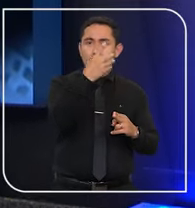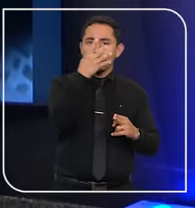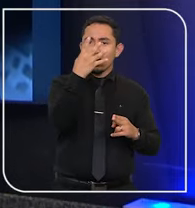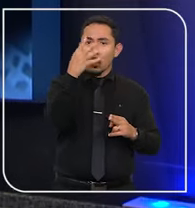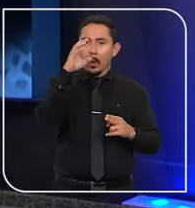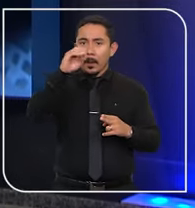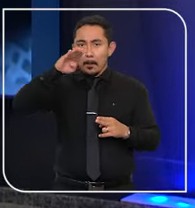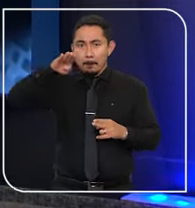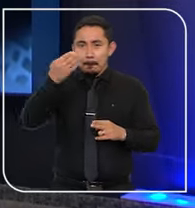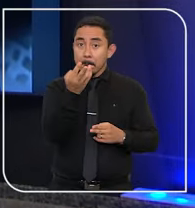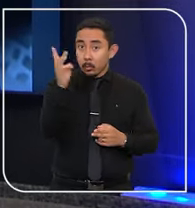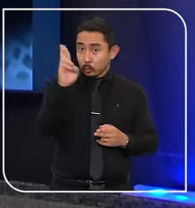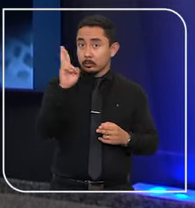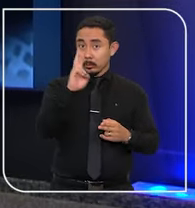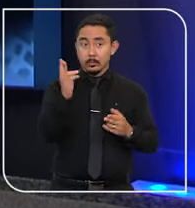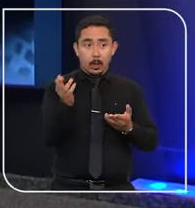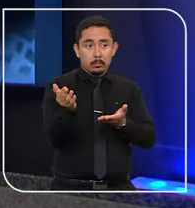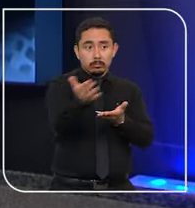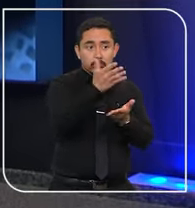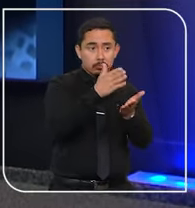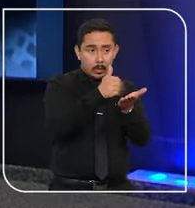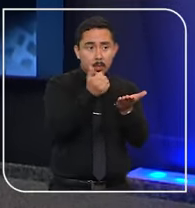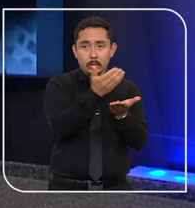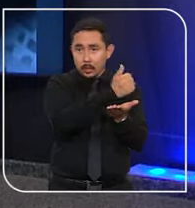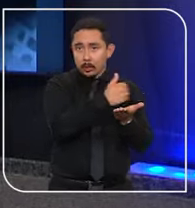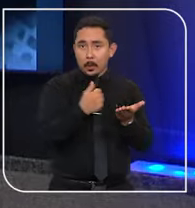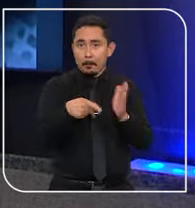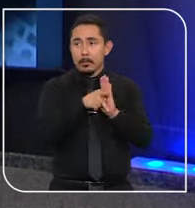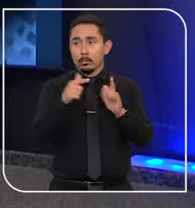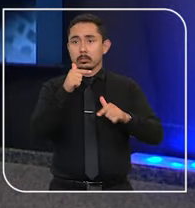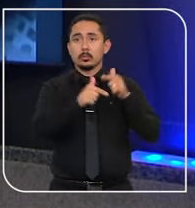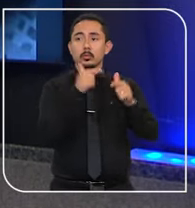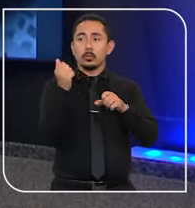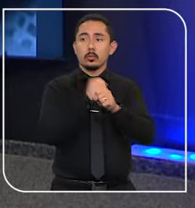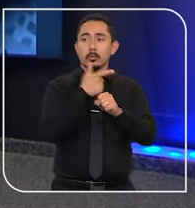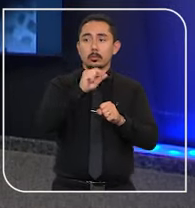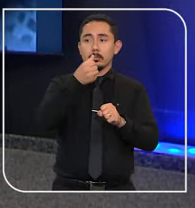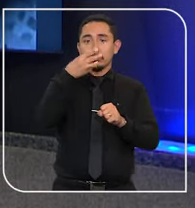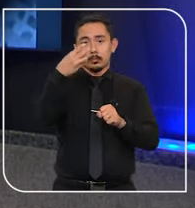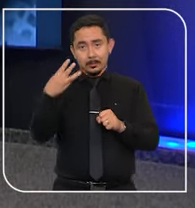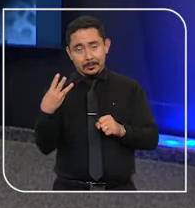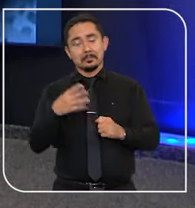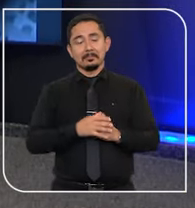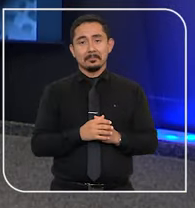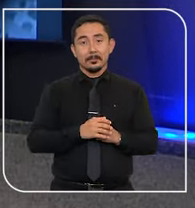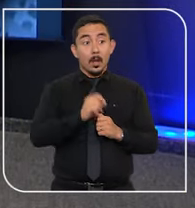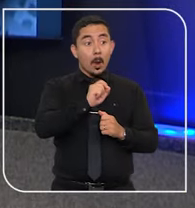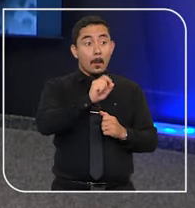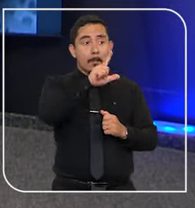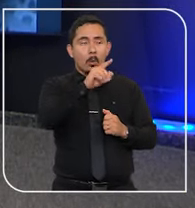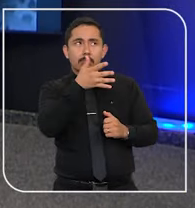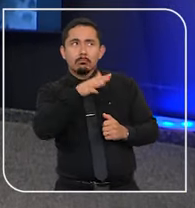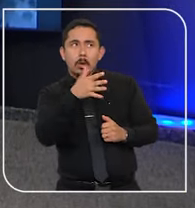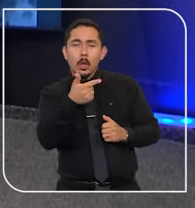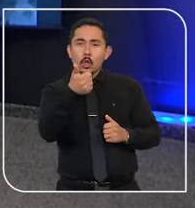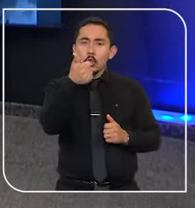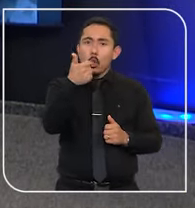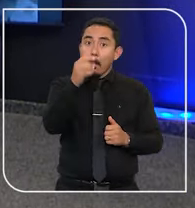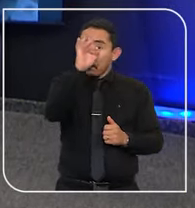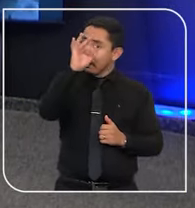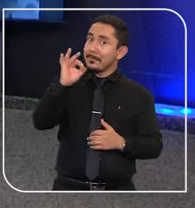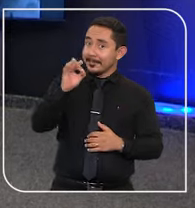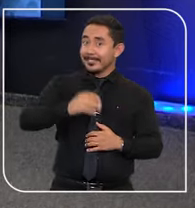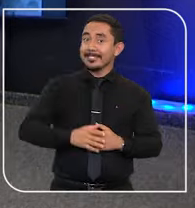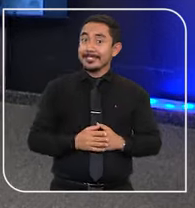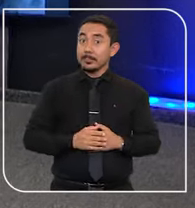de 140 bilhões de reais em saques para os trabalhadores em 2023 um aumento de cerca